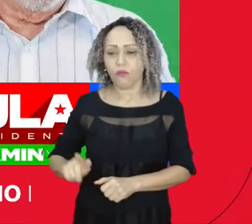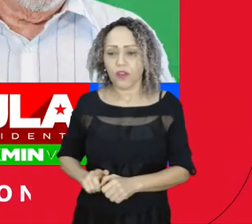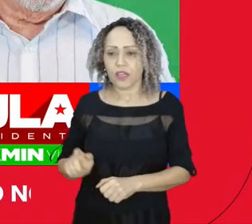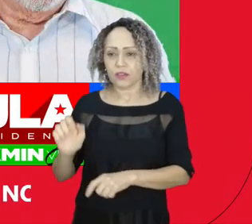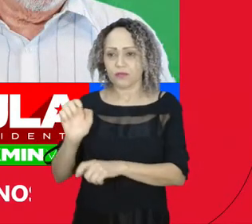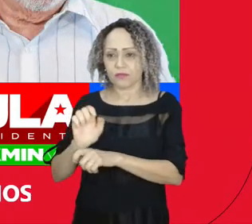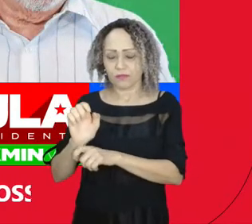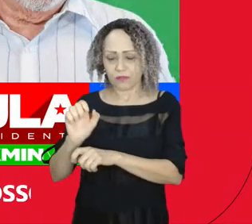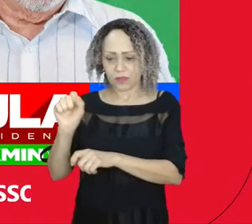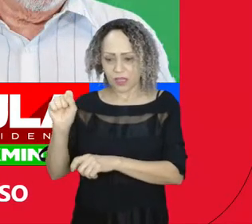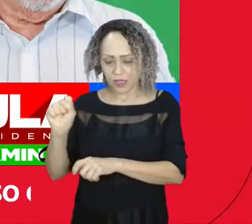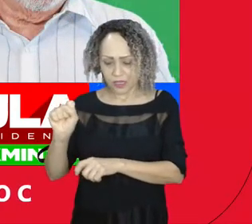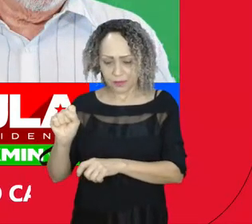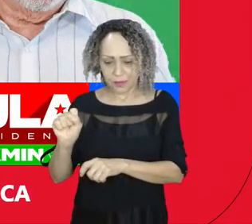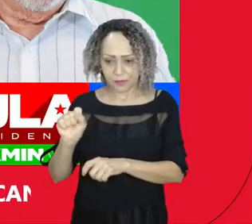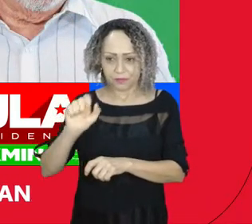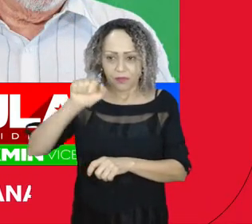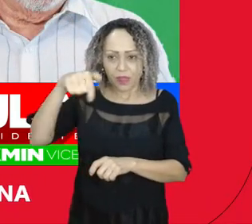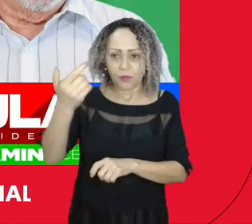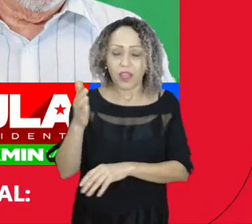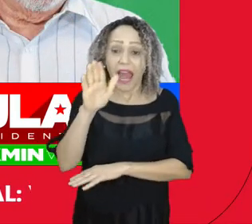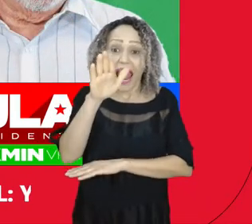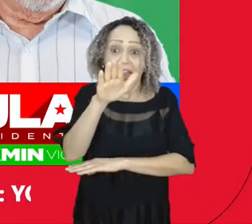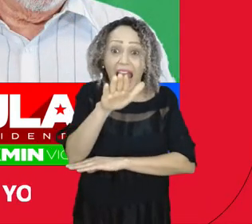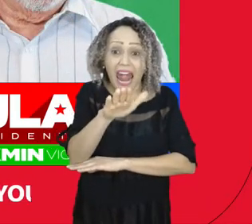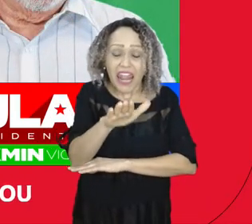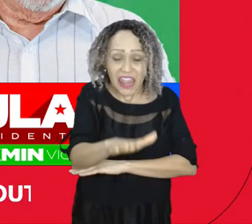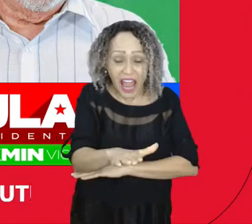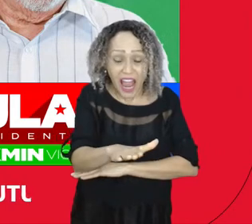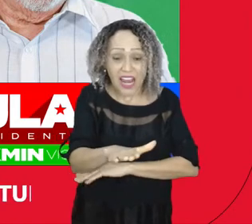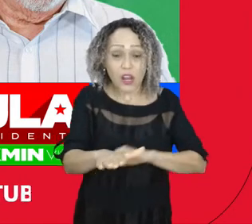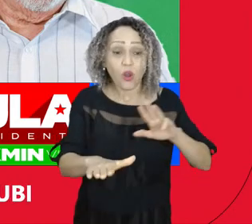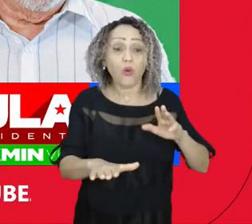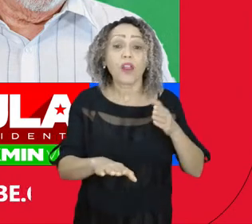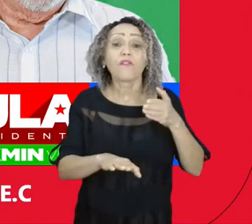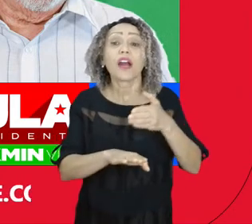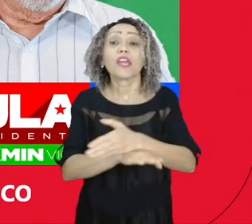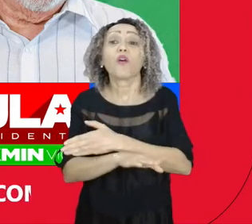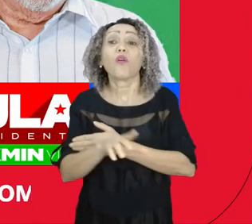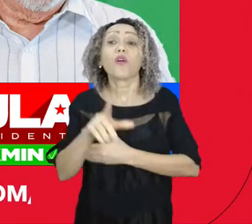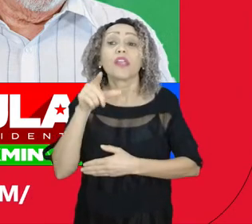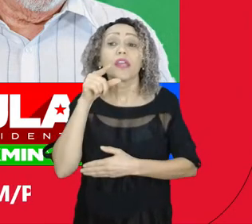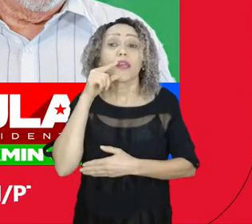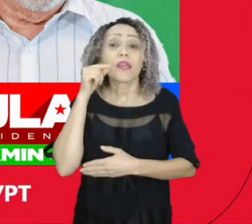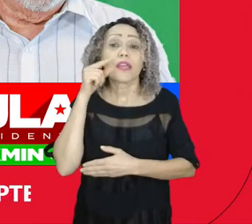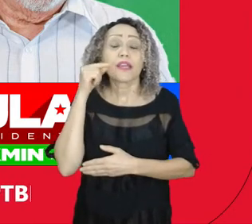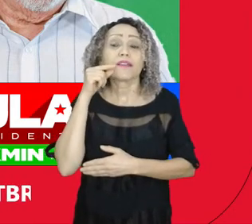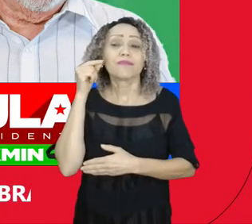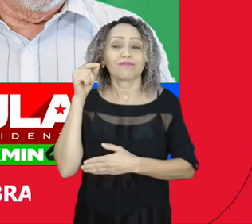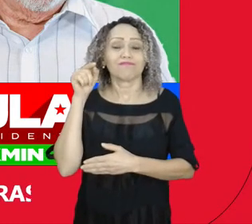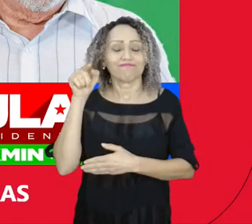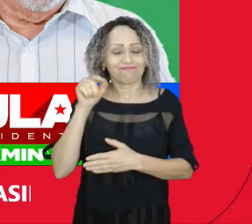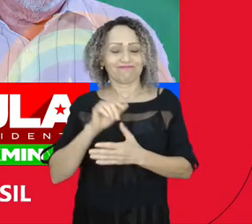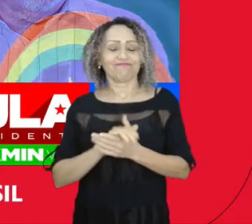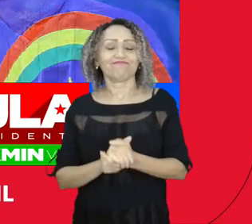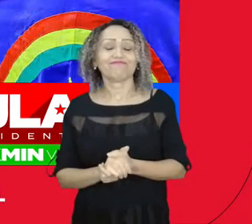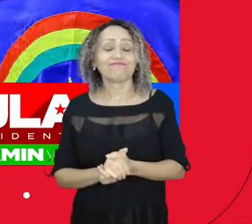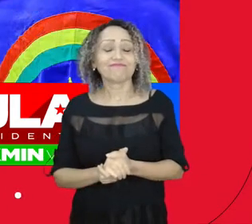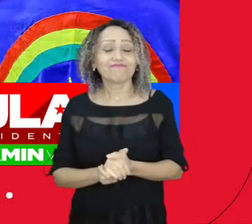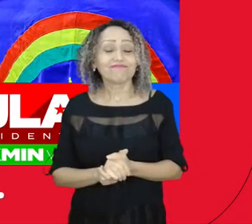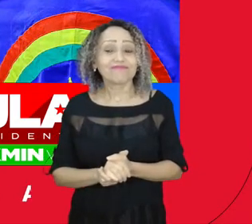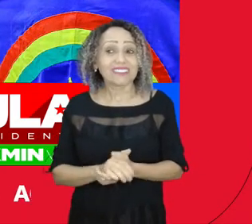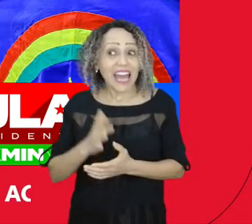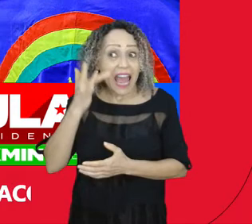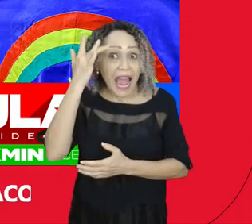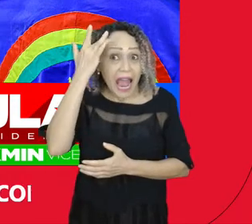Alagoas para a caminhada Brasil da Esperança, em Maceió. amanhã de manhã, ele participa de caminhada,